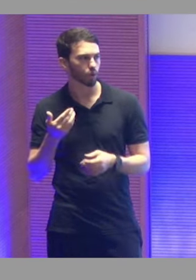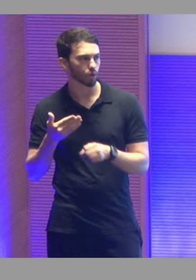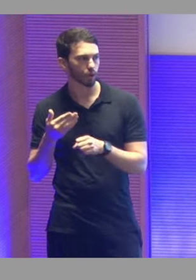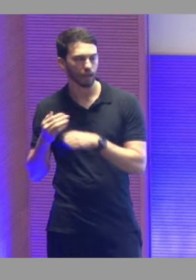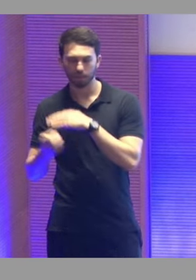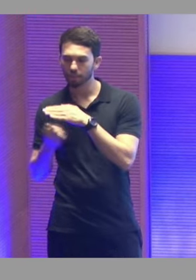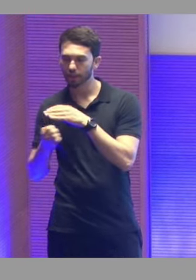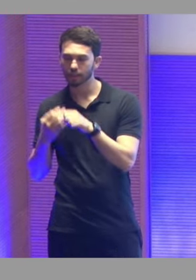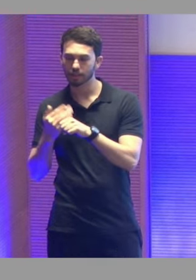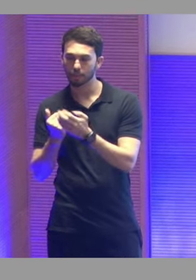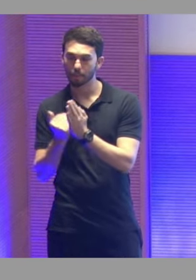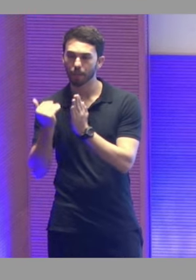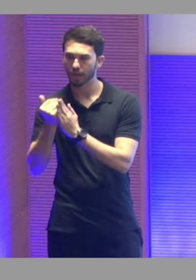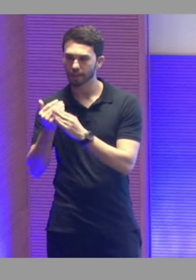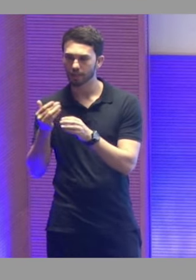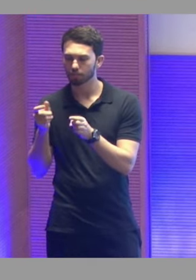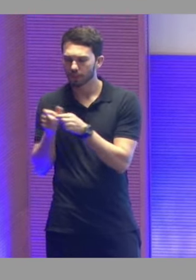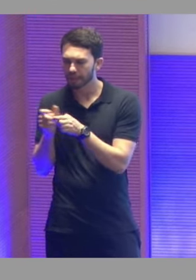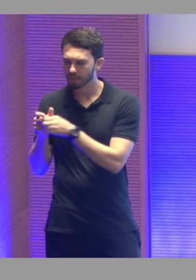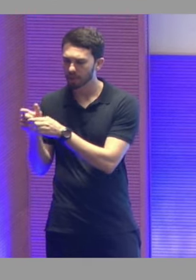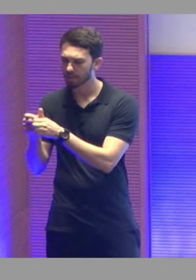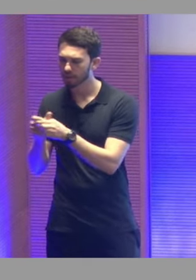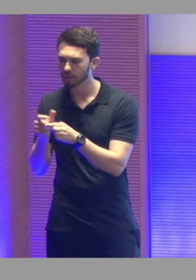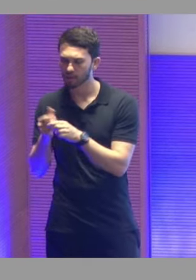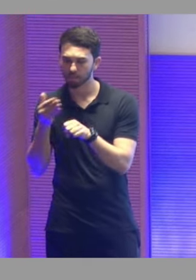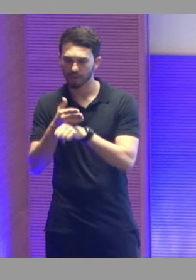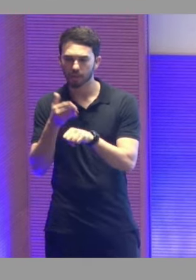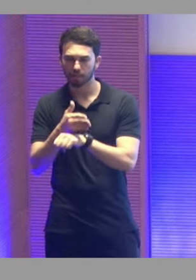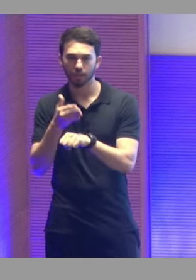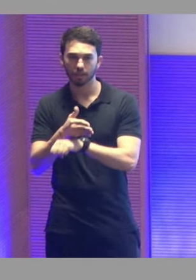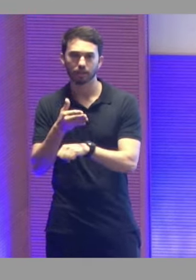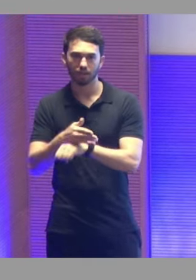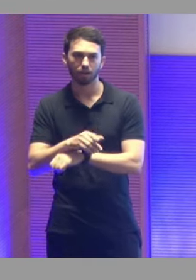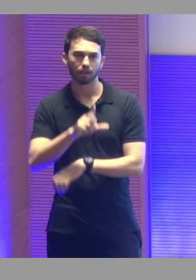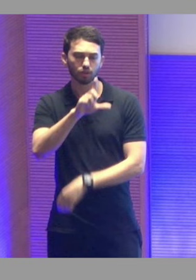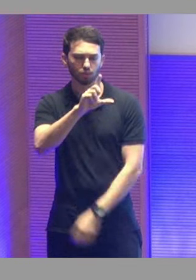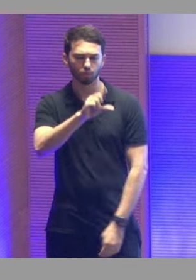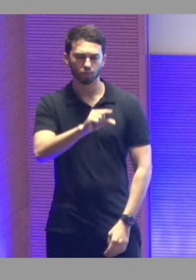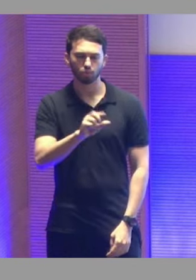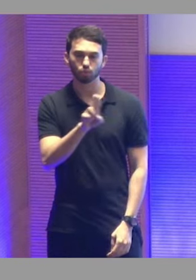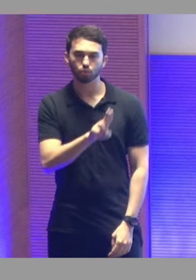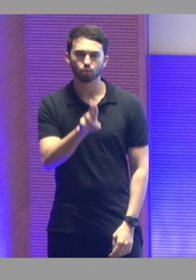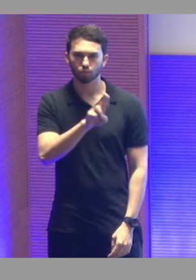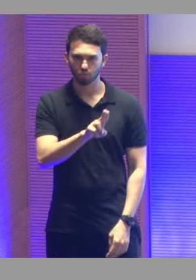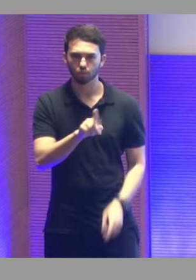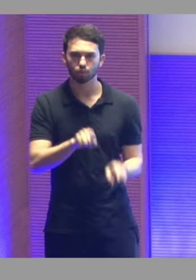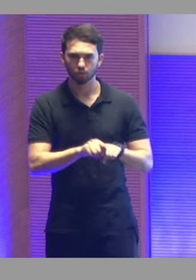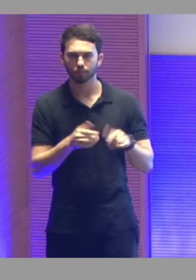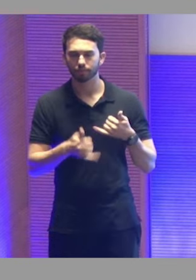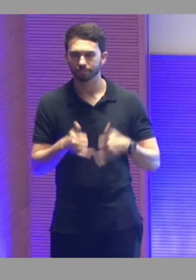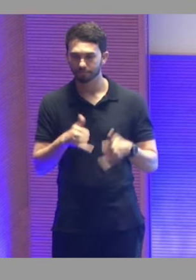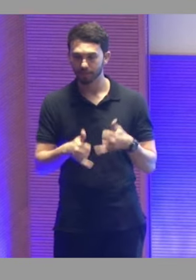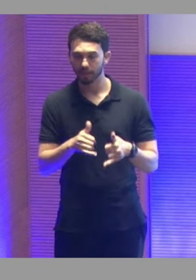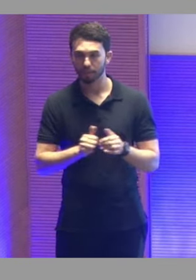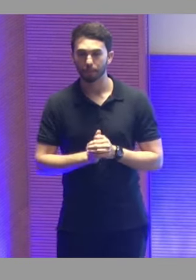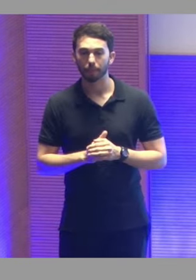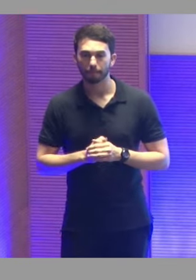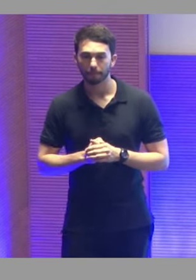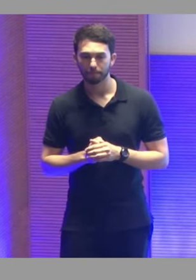mais organizações de menor porte eh e de setores que são menos intensivos no consumo de energia elétrica então